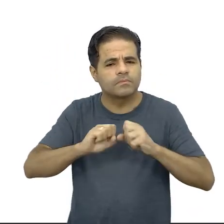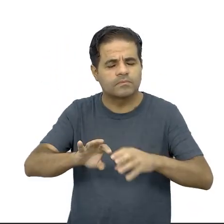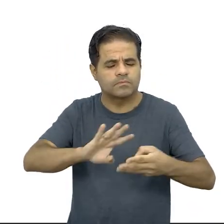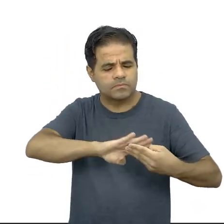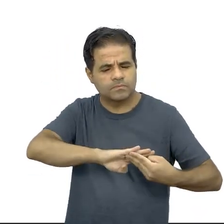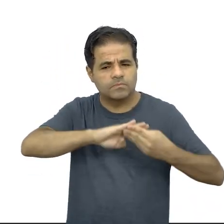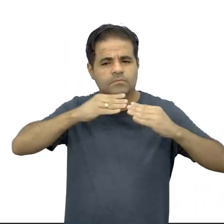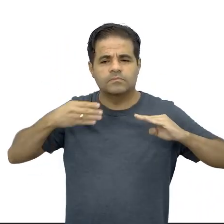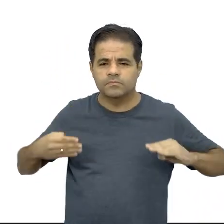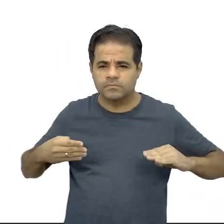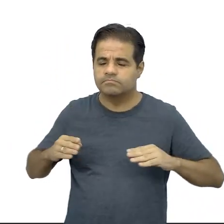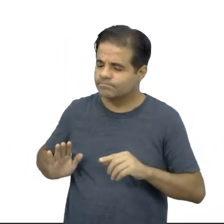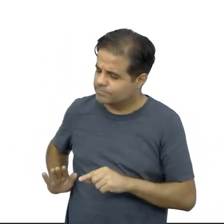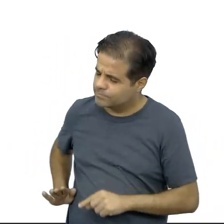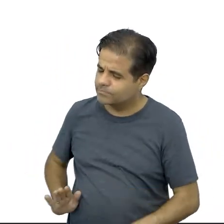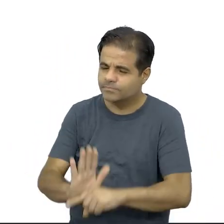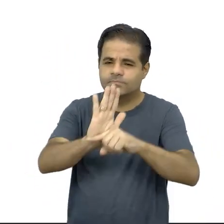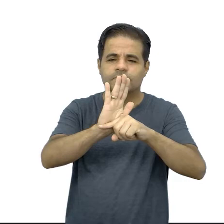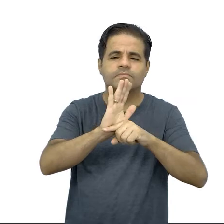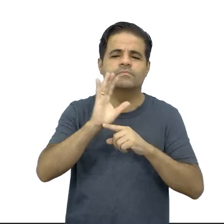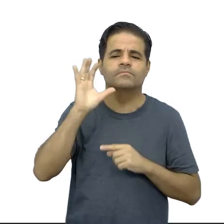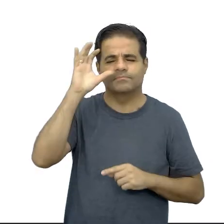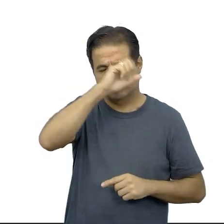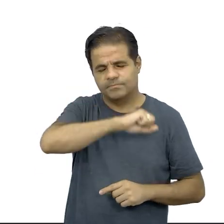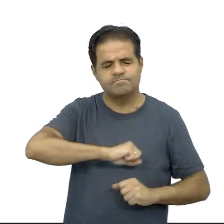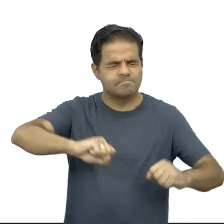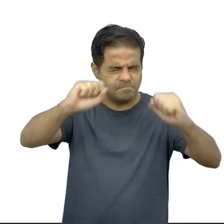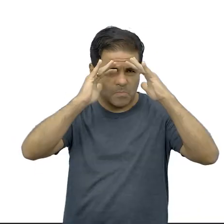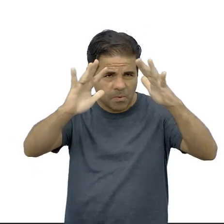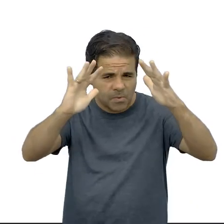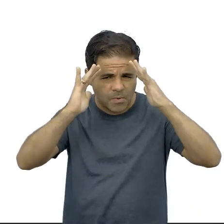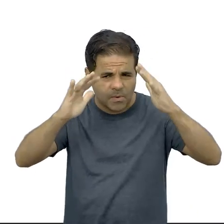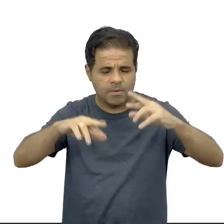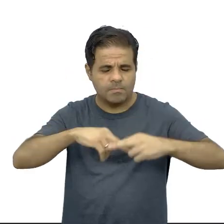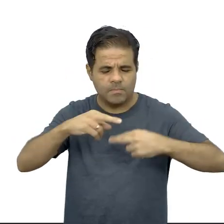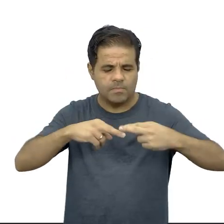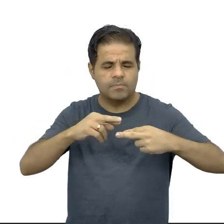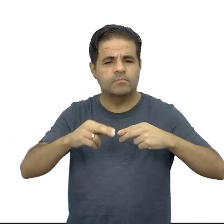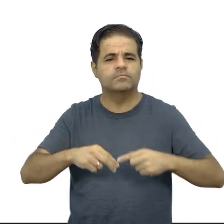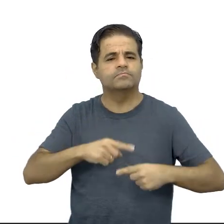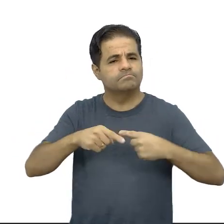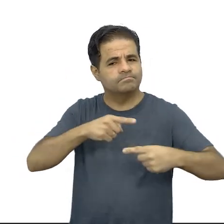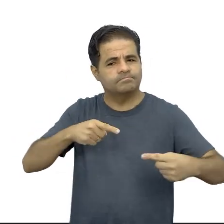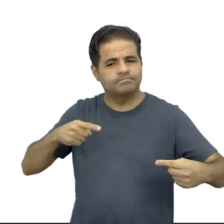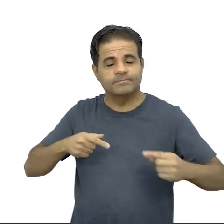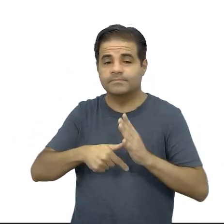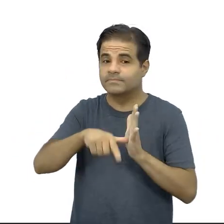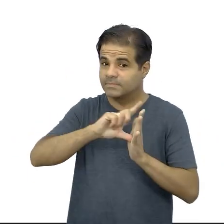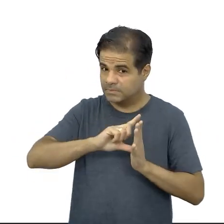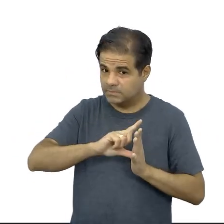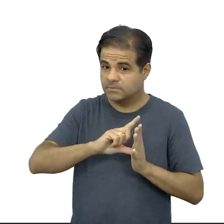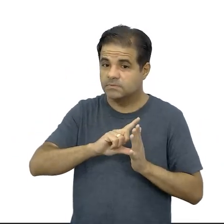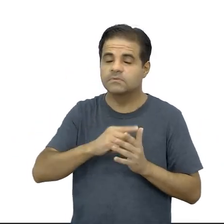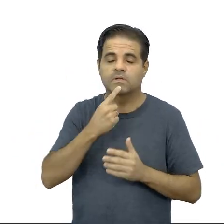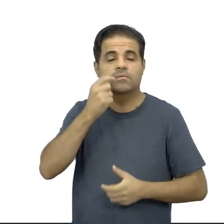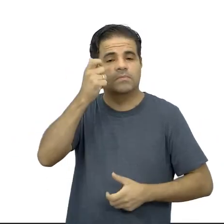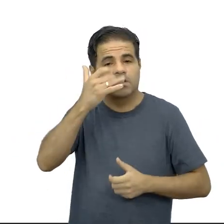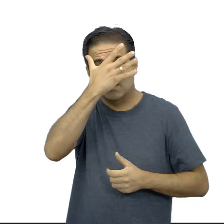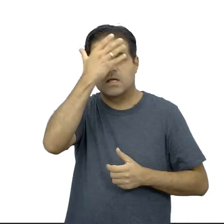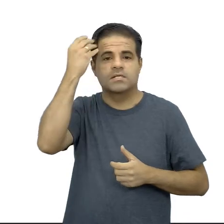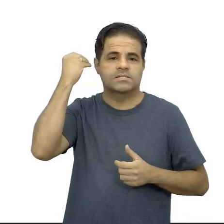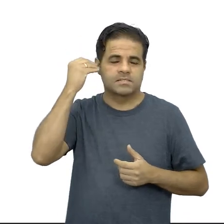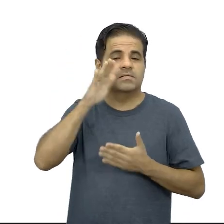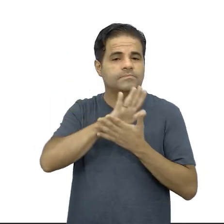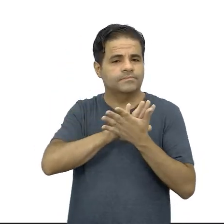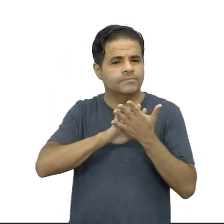biologia, favorecendo a aprendizagem em espiral. Vamos lá? Bom, antes de mais nada, né, nós não